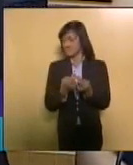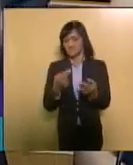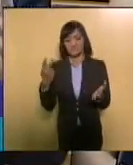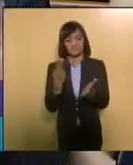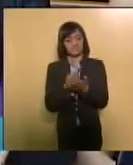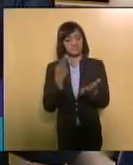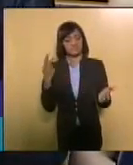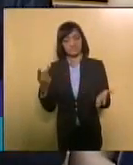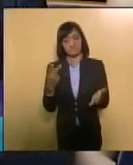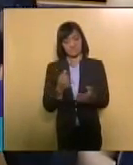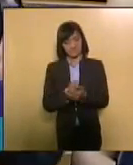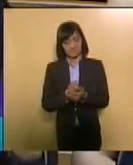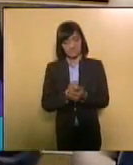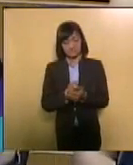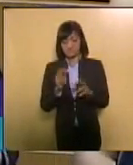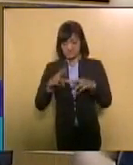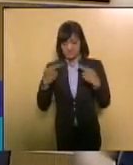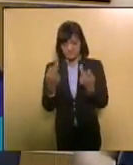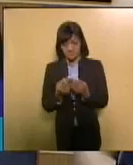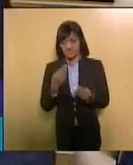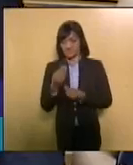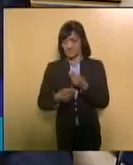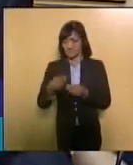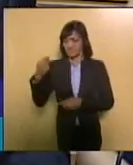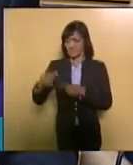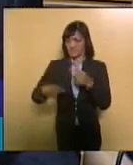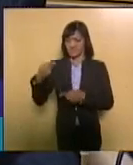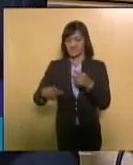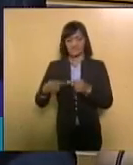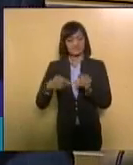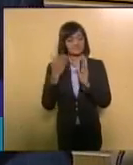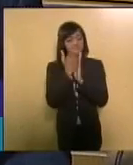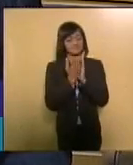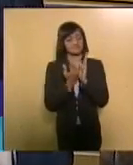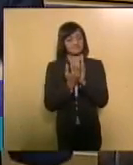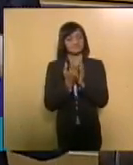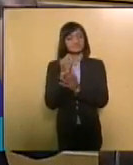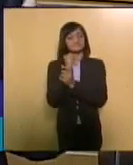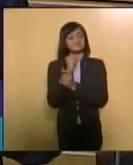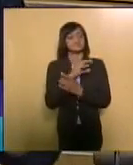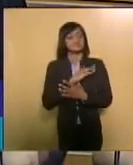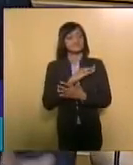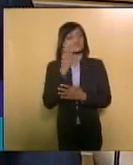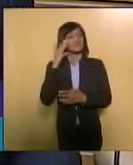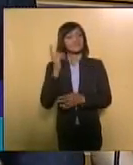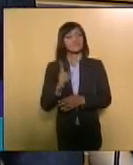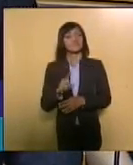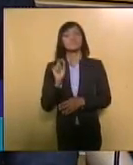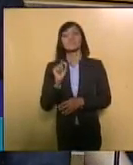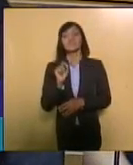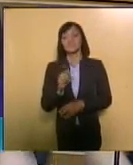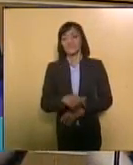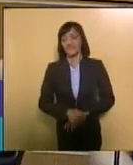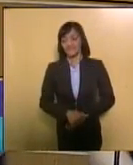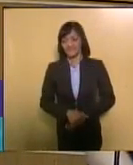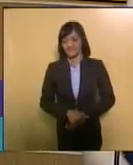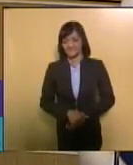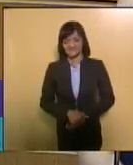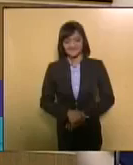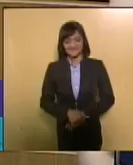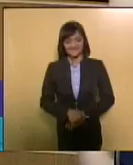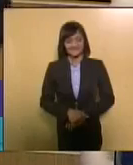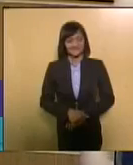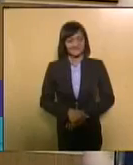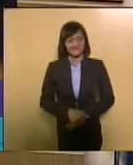problema tá grave Vamos fazer uma reunião para discutir um plano nacional de segurança pública que ninguém sabe o que que é montar uma Força Tarefa montar uma Força